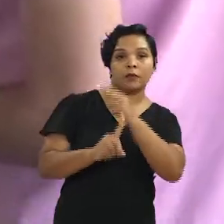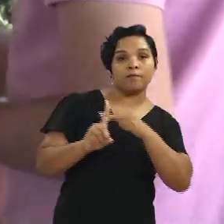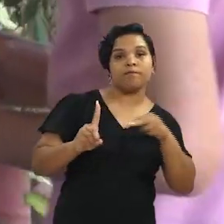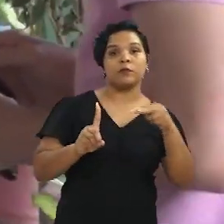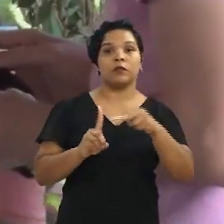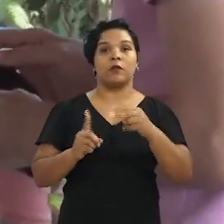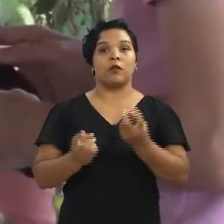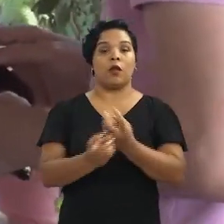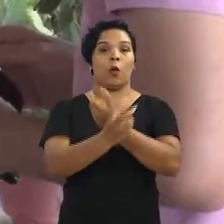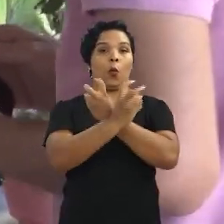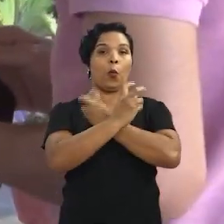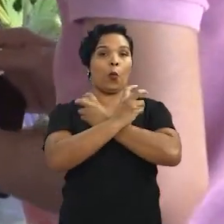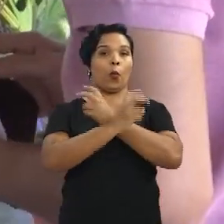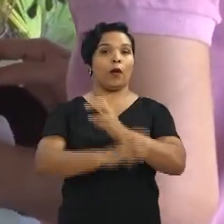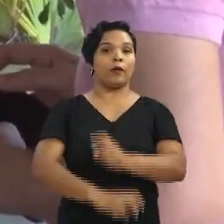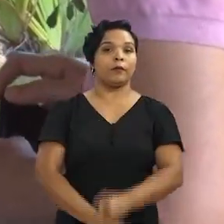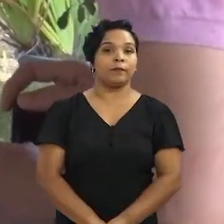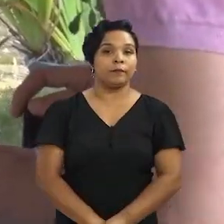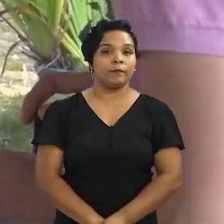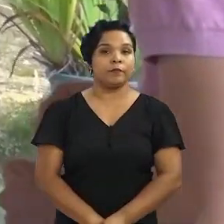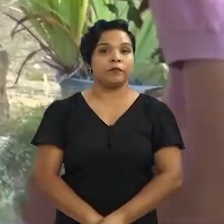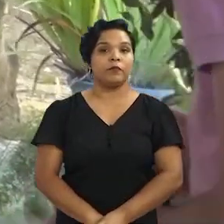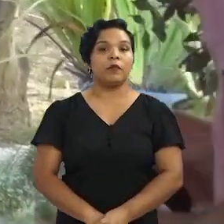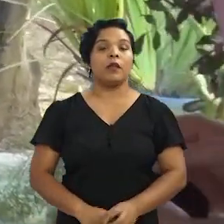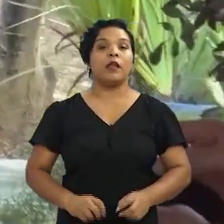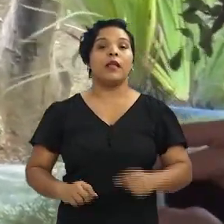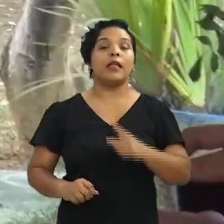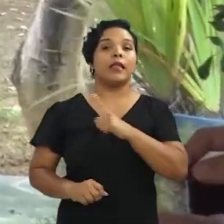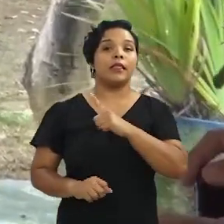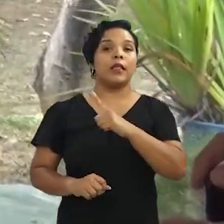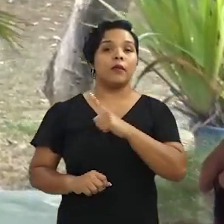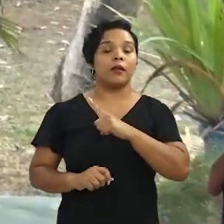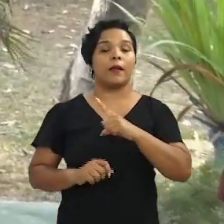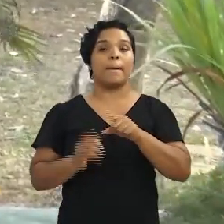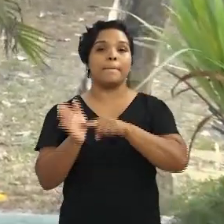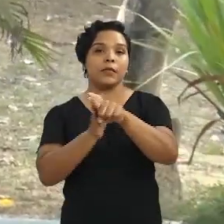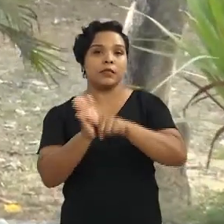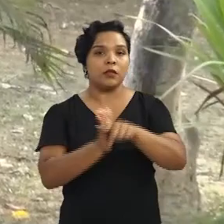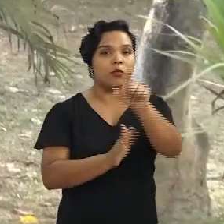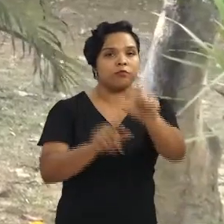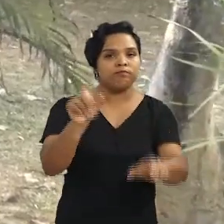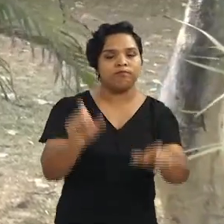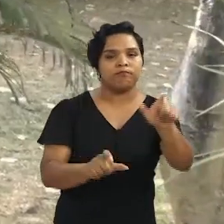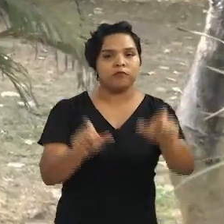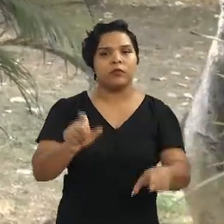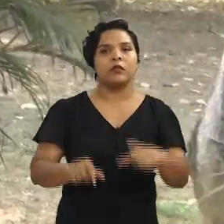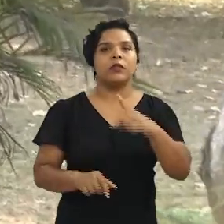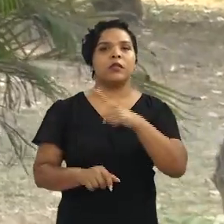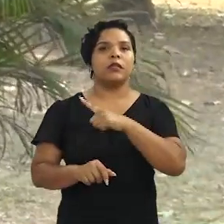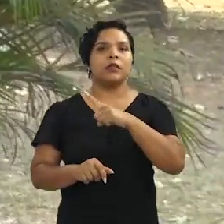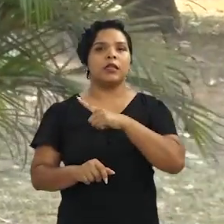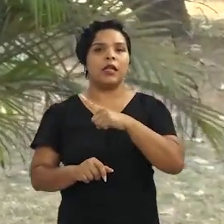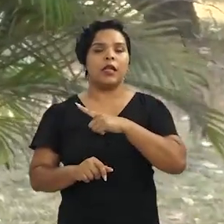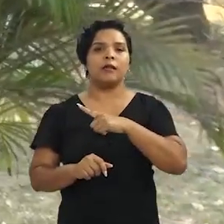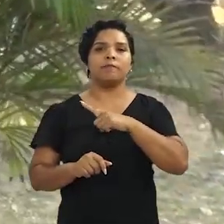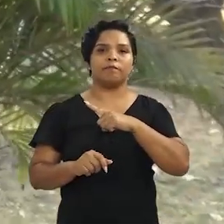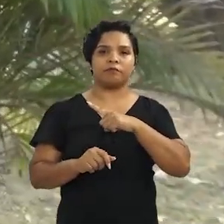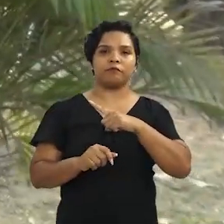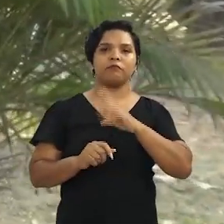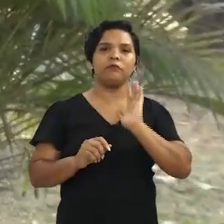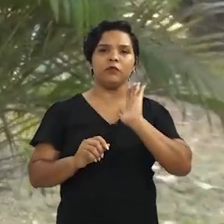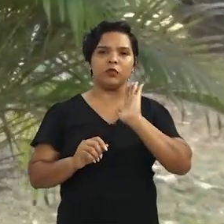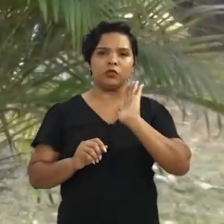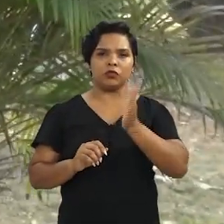na perspectiva do cangaço hoje, na nova conjuntura, sobretudo do século XXI, é que existem pesquisadores e pesquisadores que